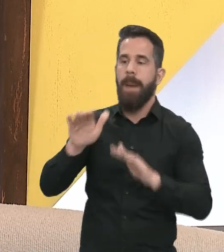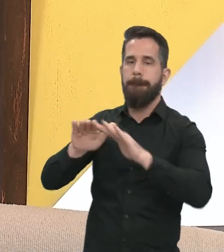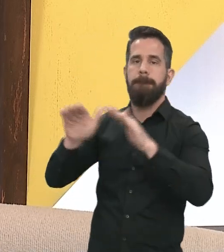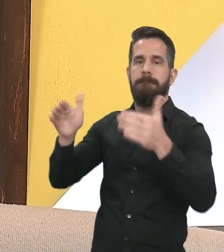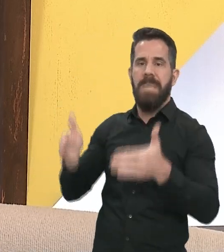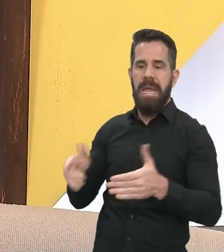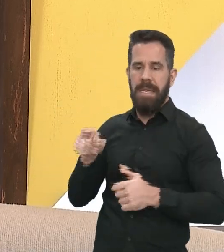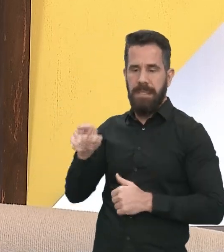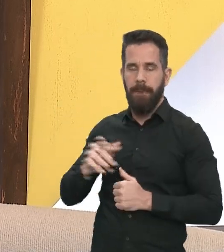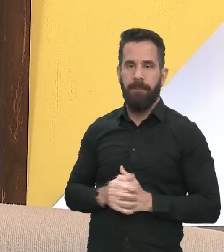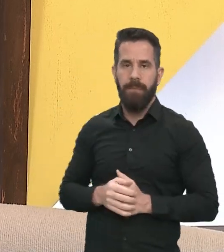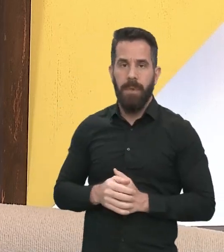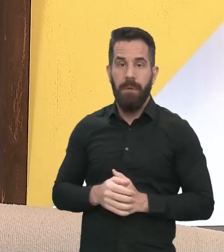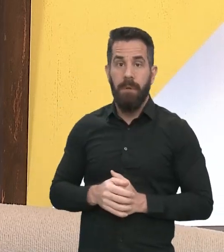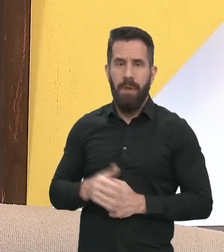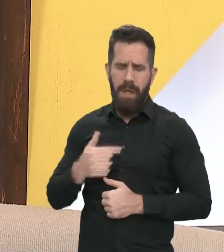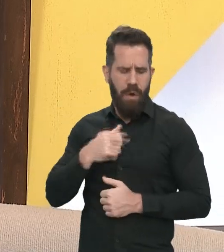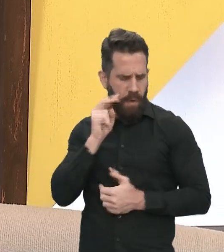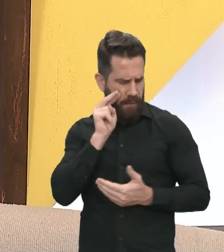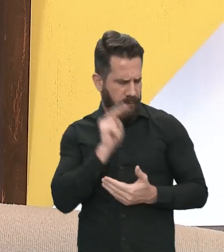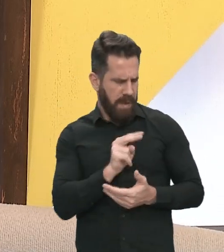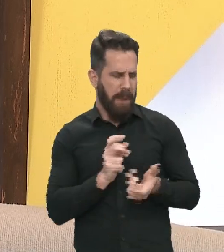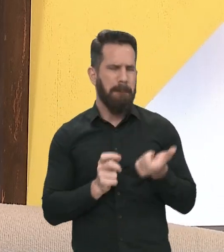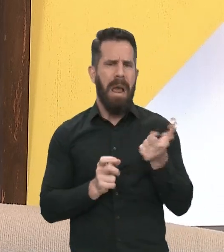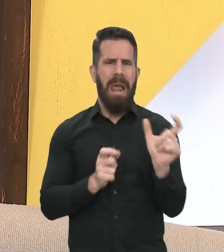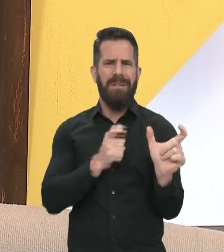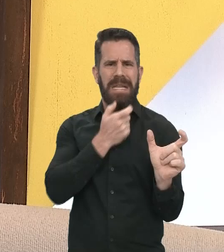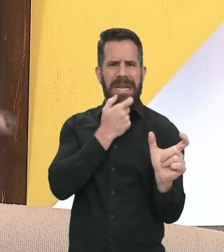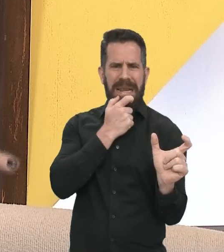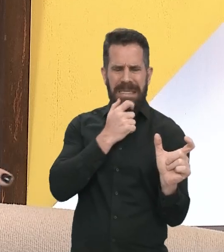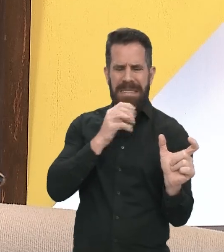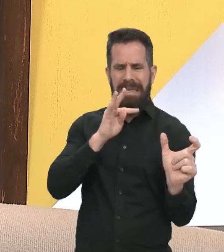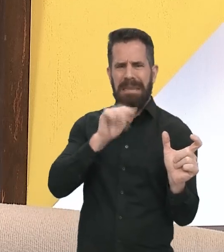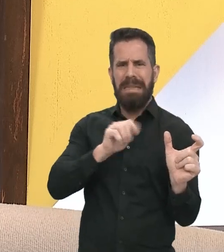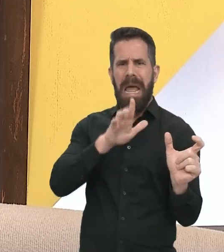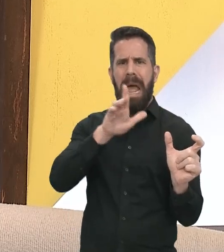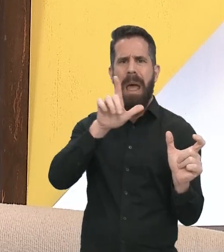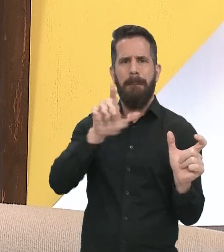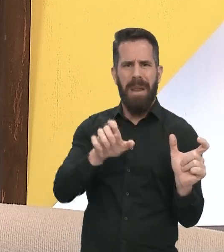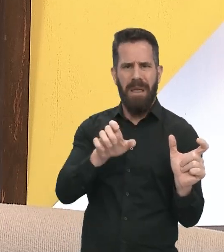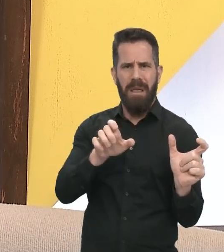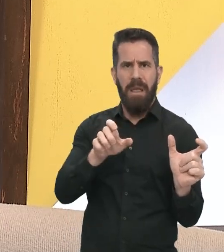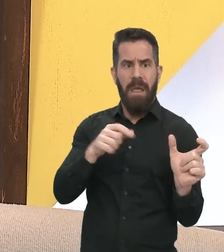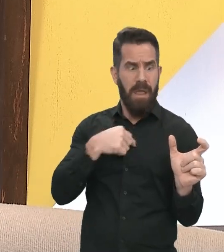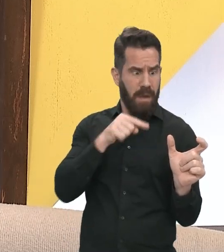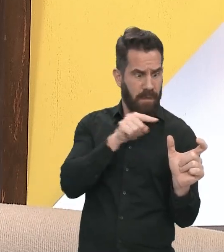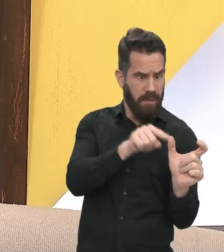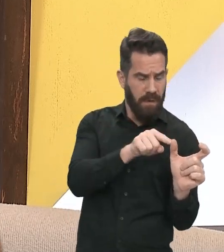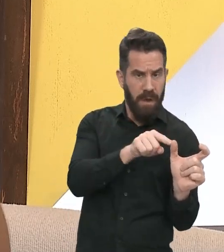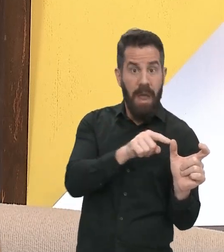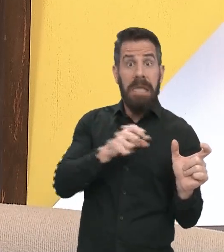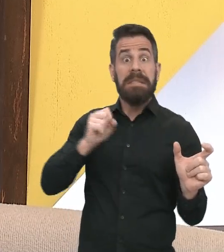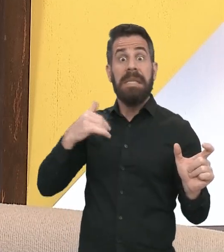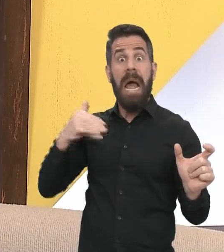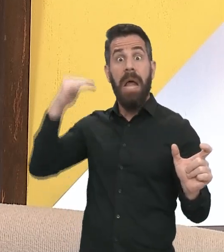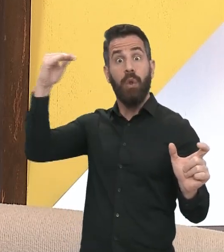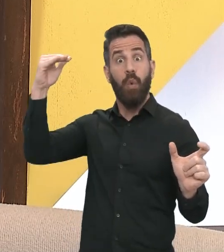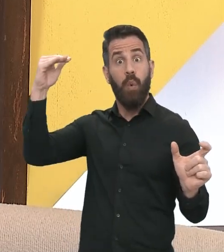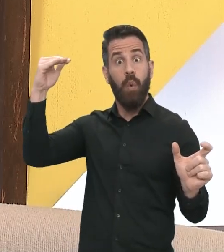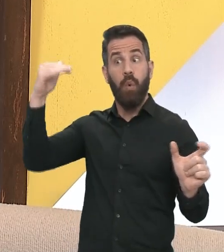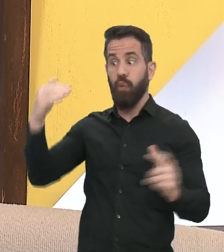estou vendo no aplicativo que é Table, se eu tenho um adulto do meu lado mostrando a mesa que está na minha frente dizendo Table, eu vou